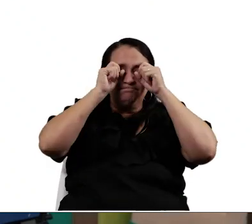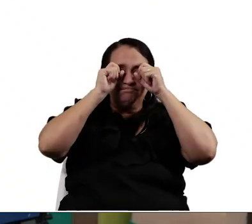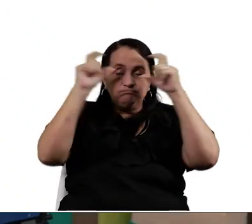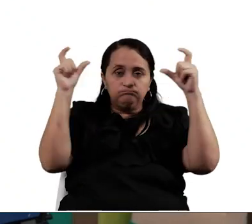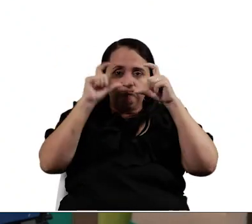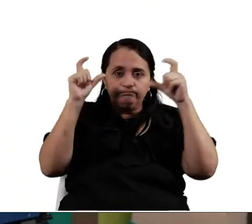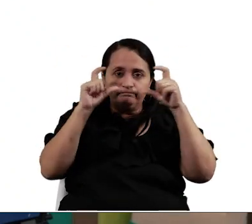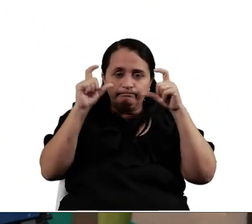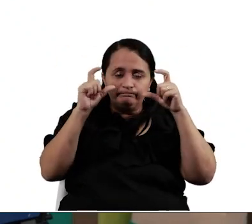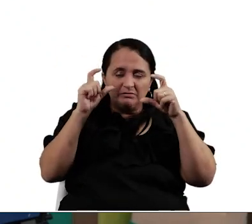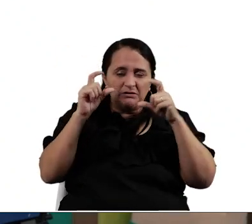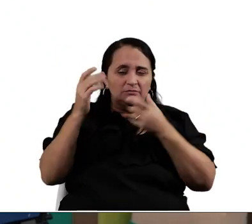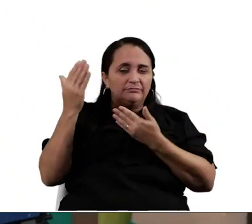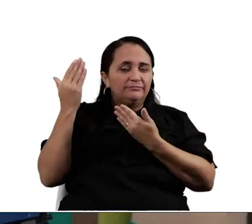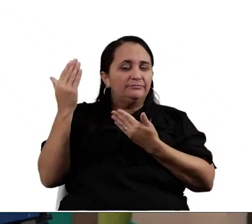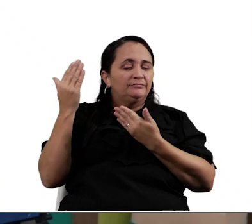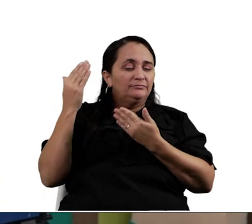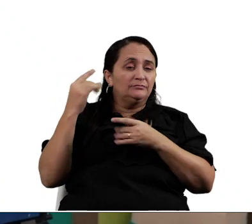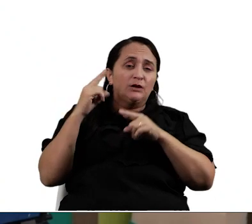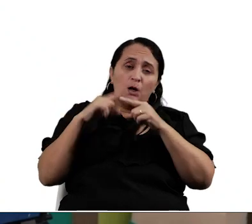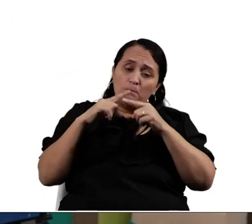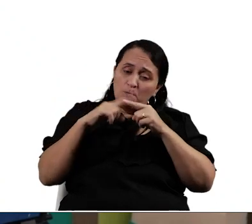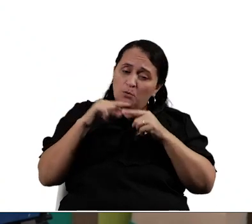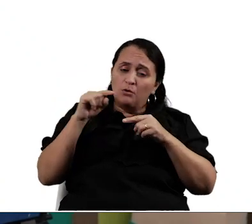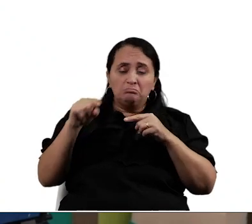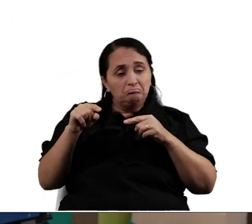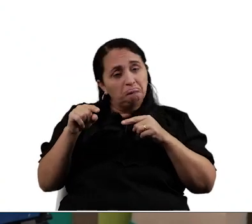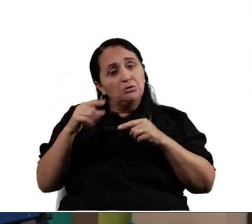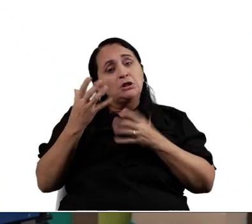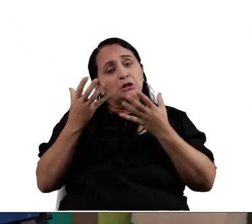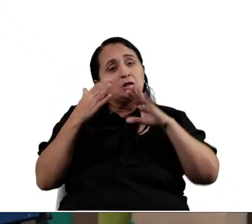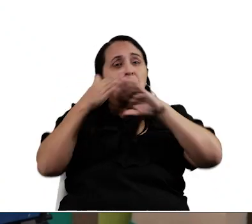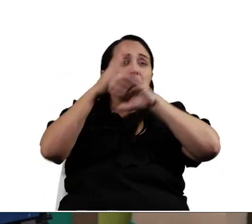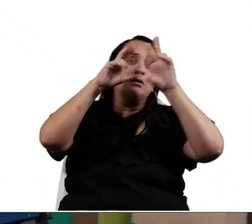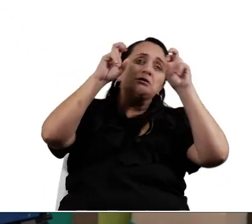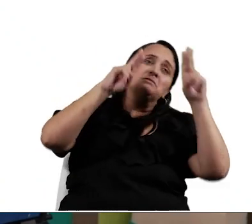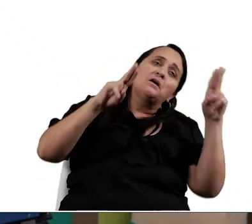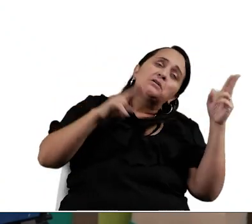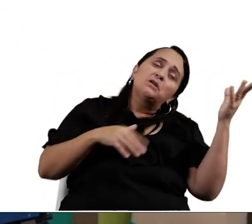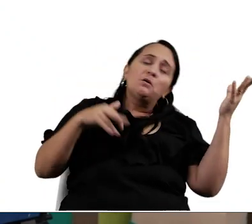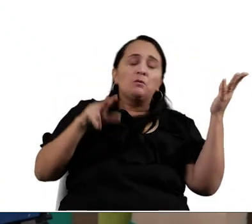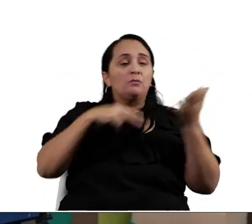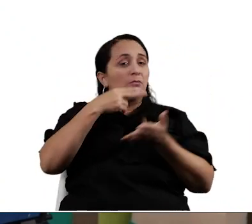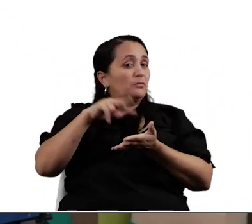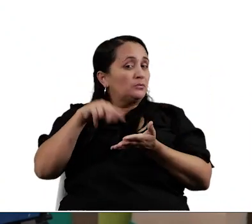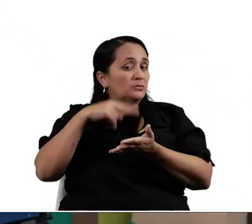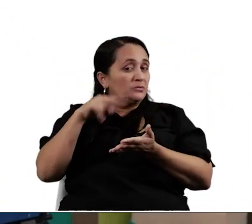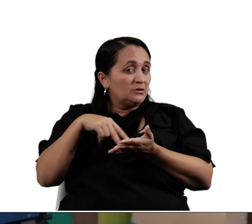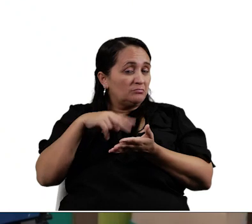ousadia dele querer ir para a festa no céu, na viola do urubu, e aconteceu